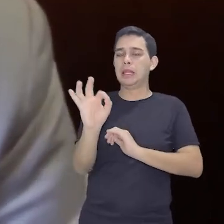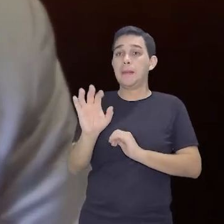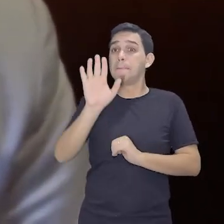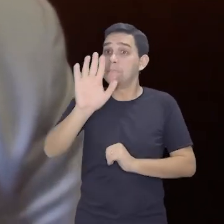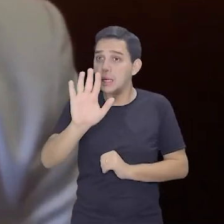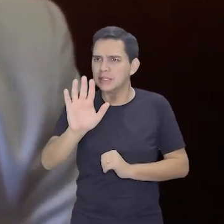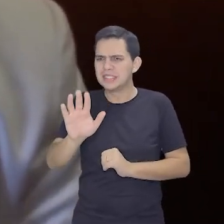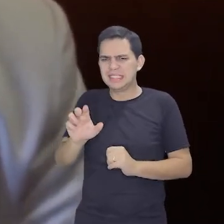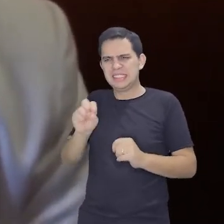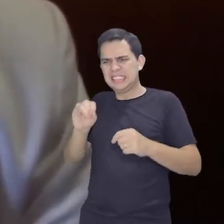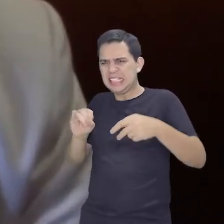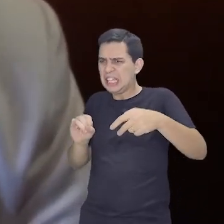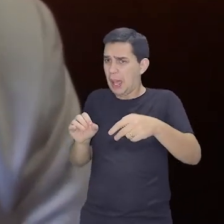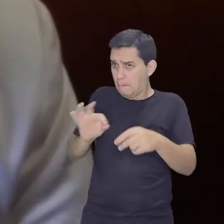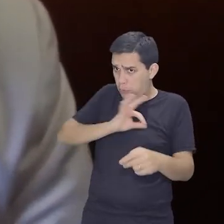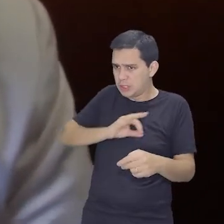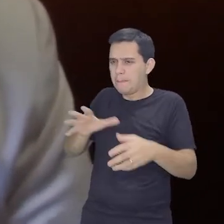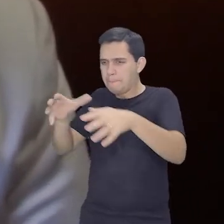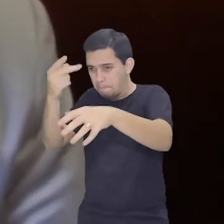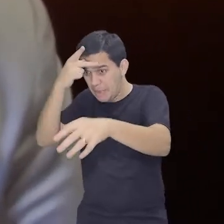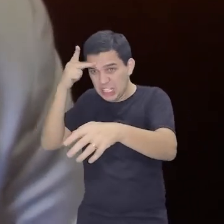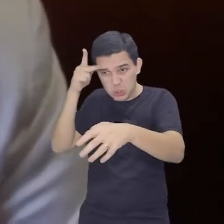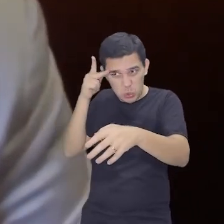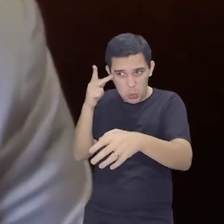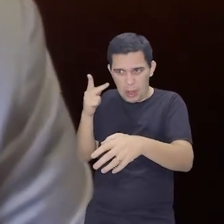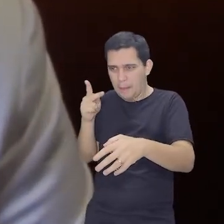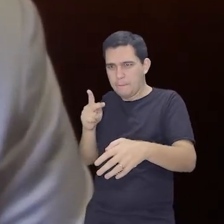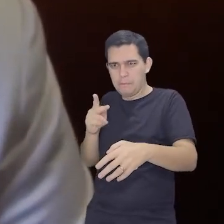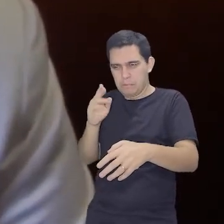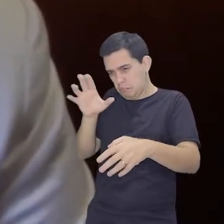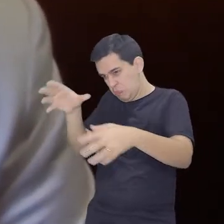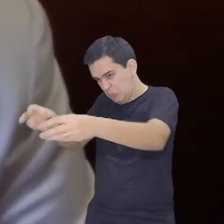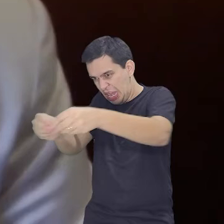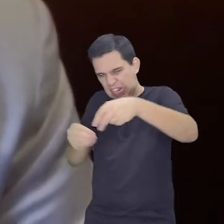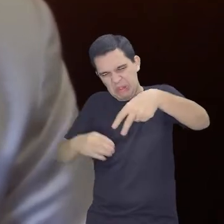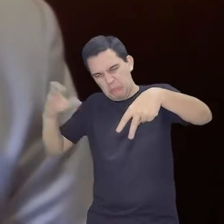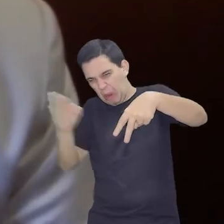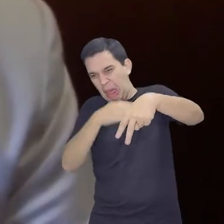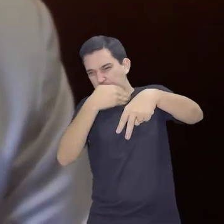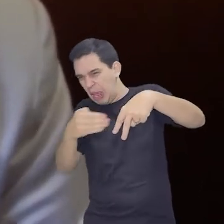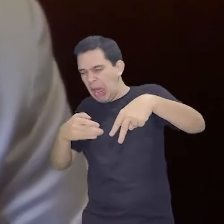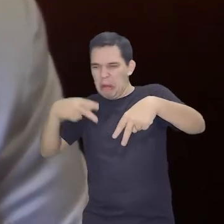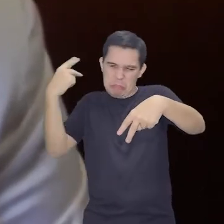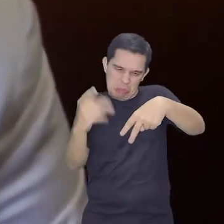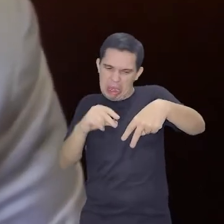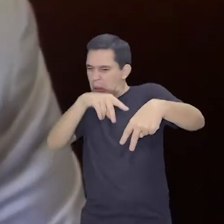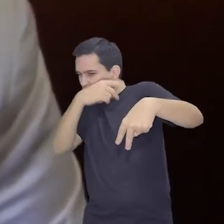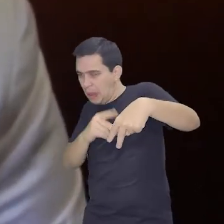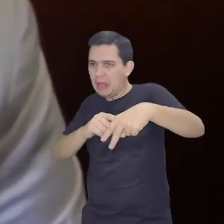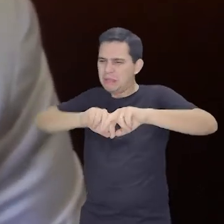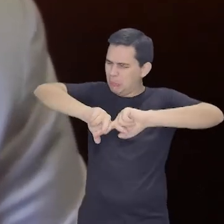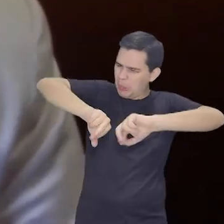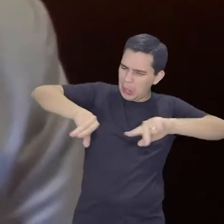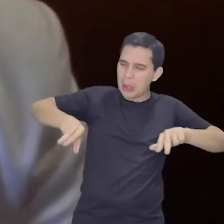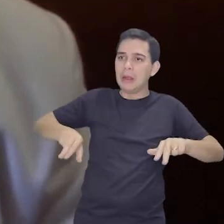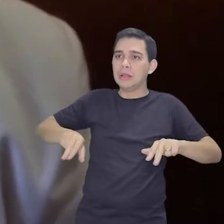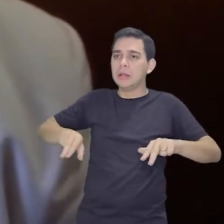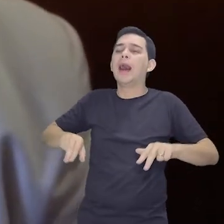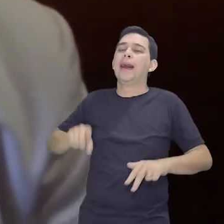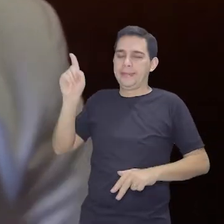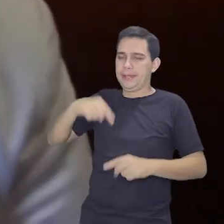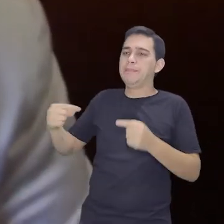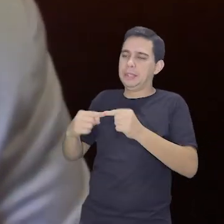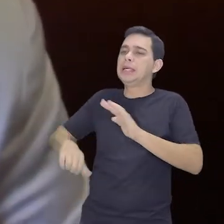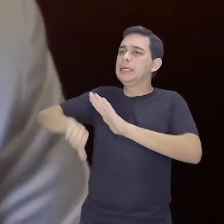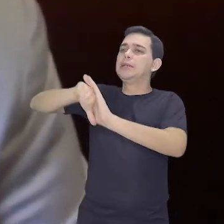militar. E é o caso, por exemplo, da fraude processual. Até 2017, você denunciaria o homicídio e a